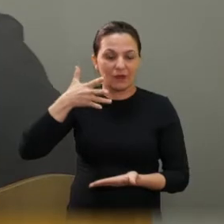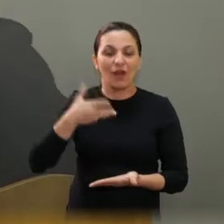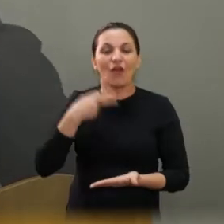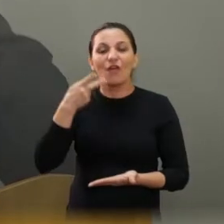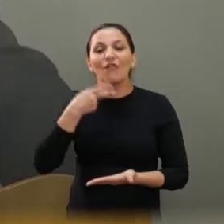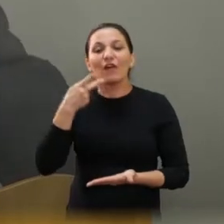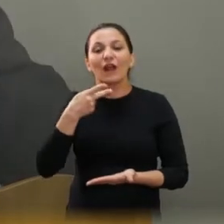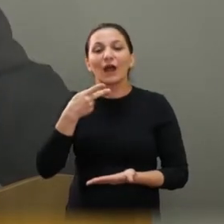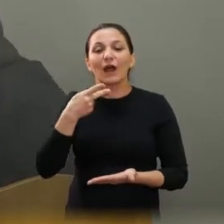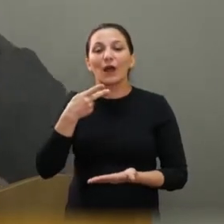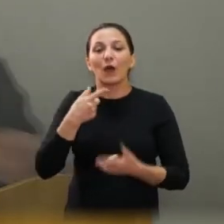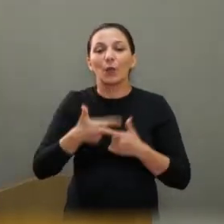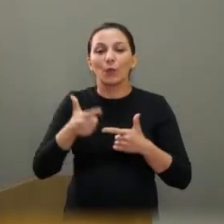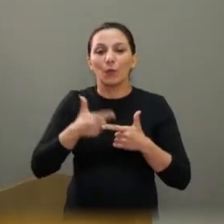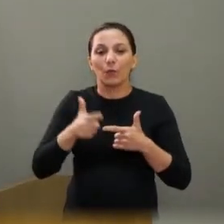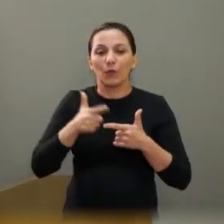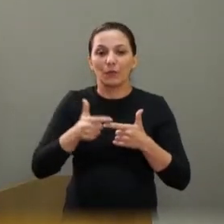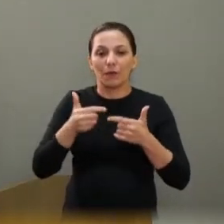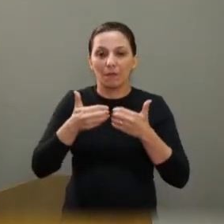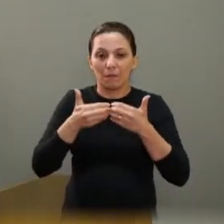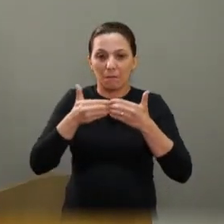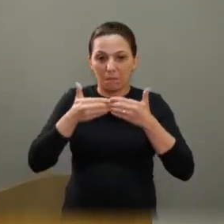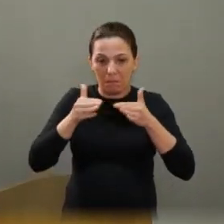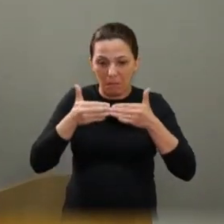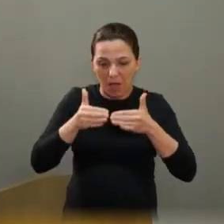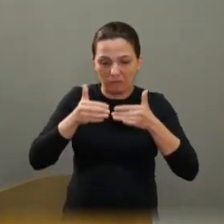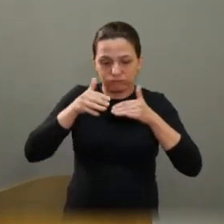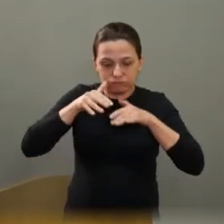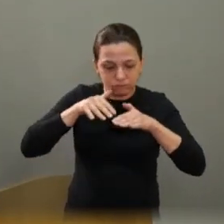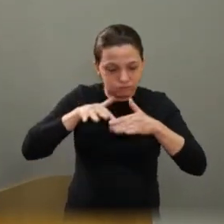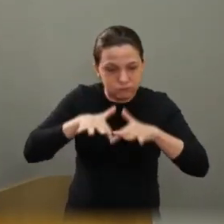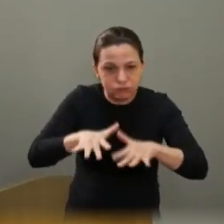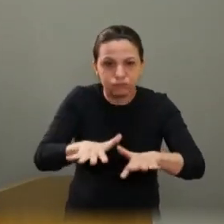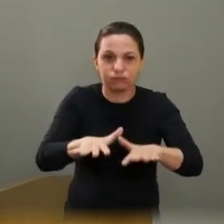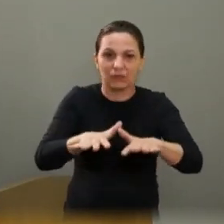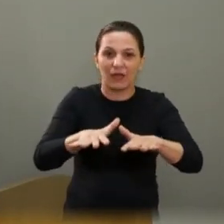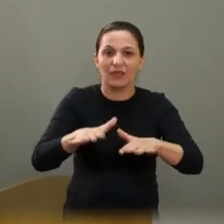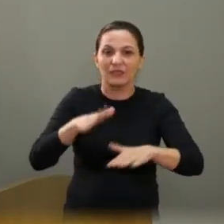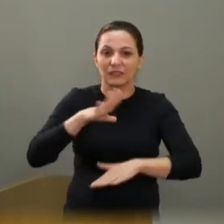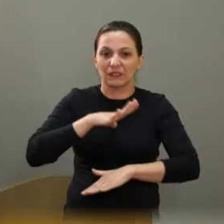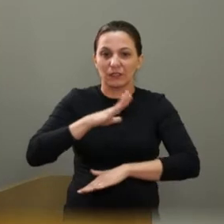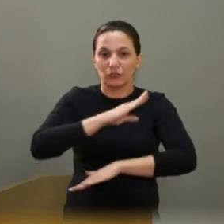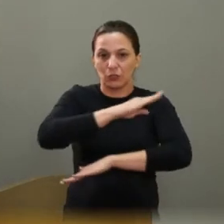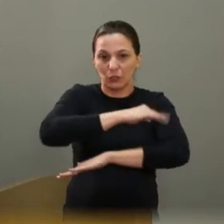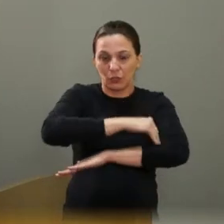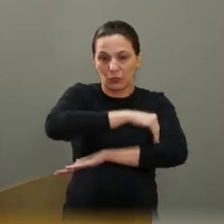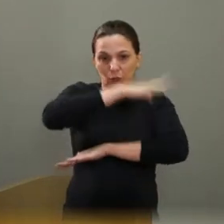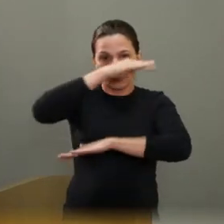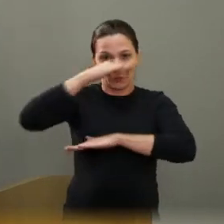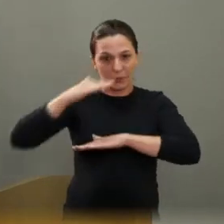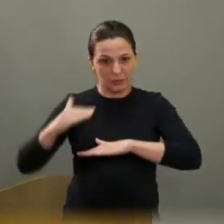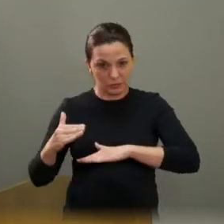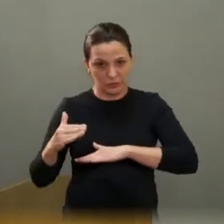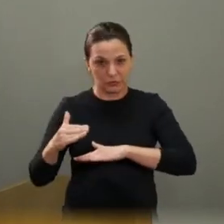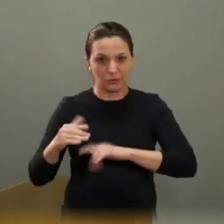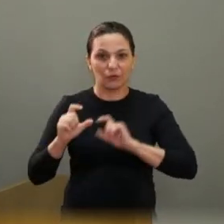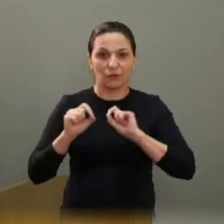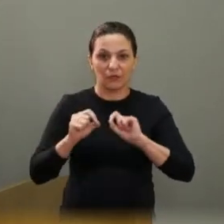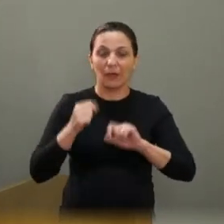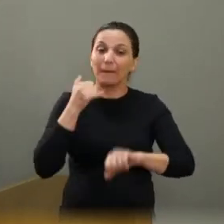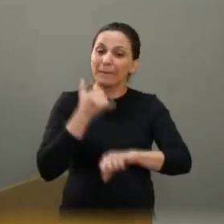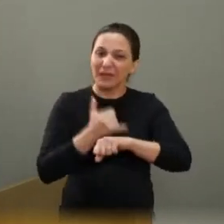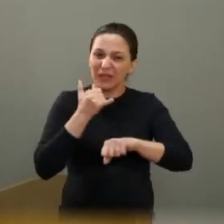Brumadinho só mais uma é mais uma barragem que se rompeu né uma represa de